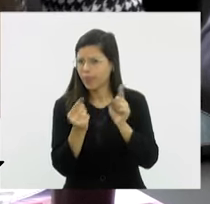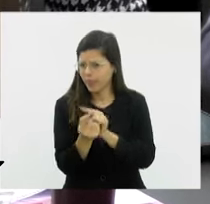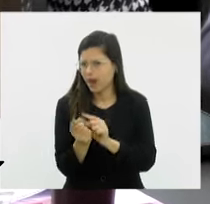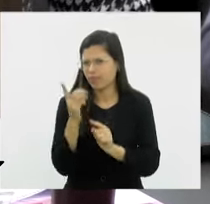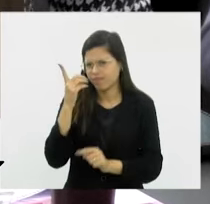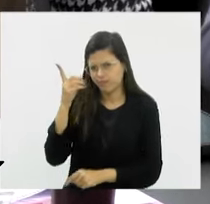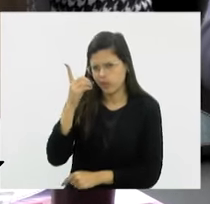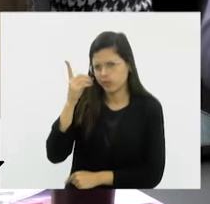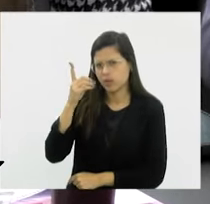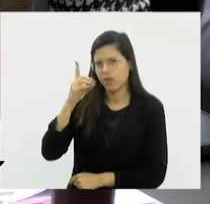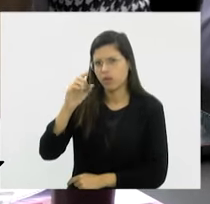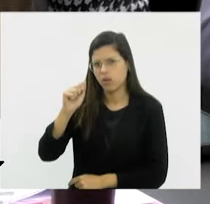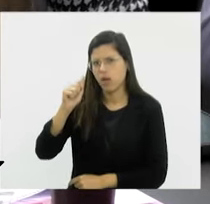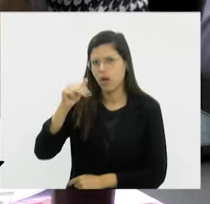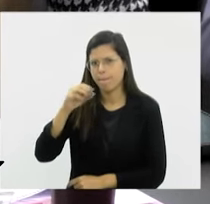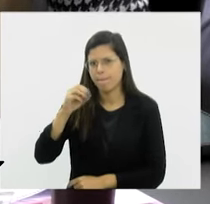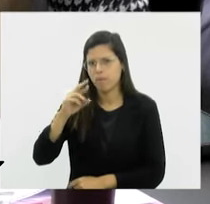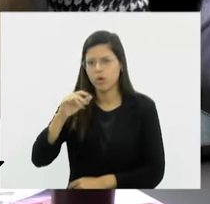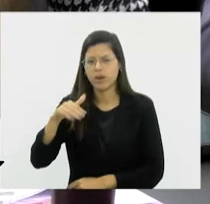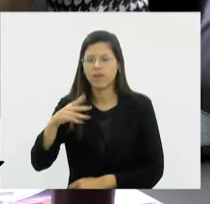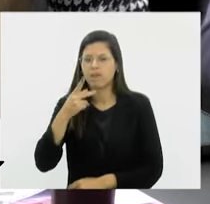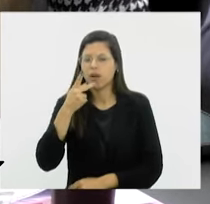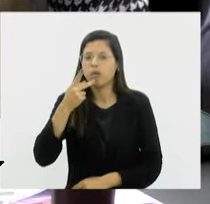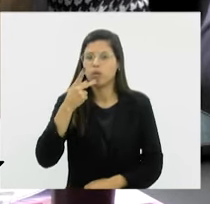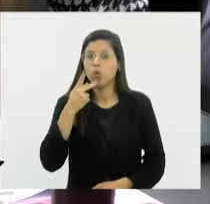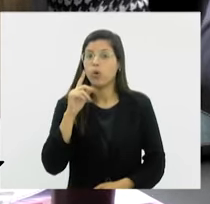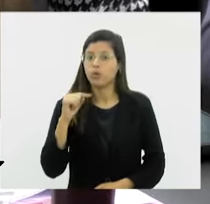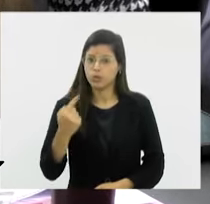Amorim, nós teríamos também